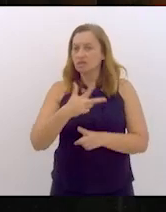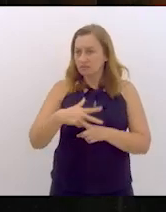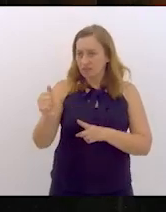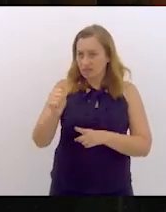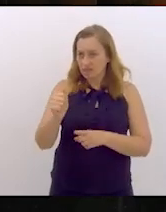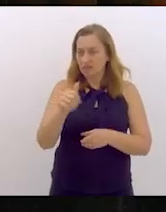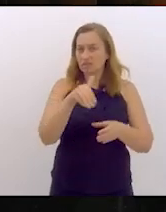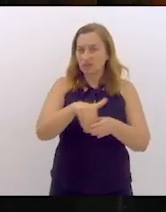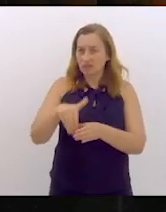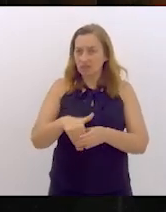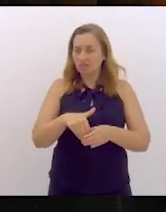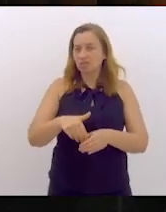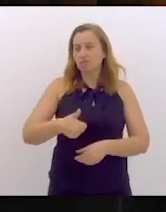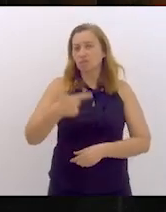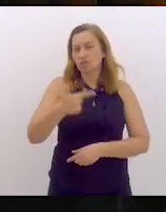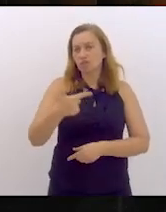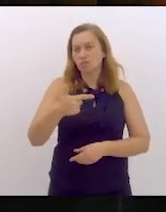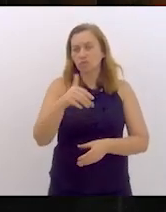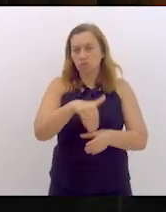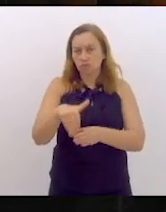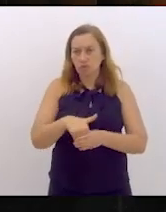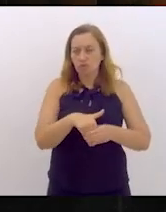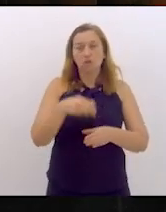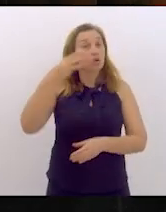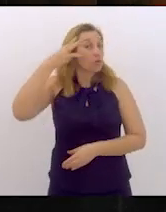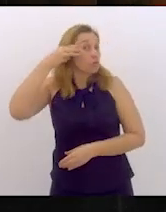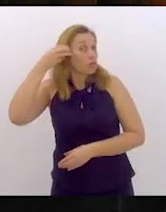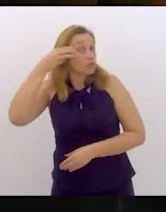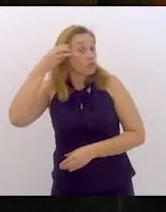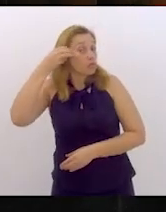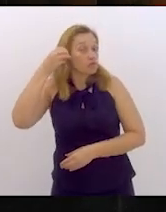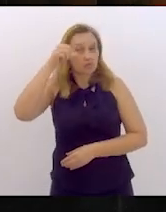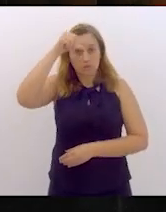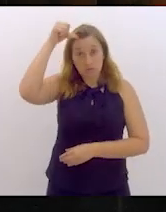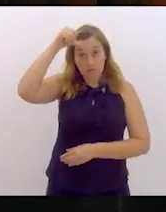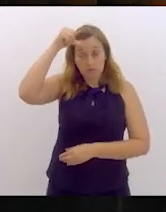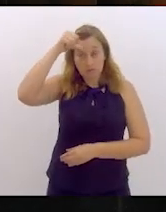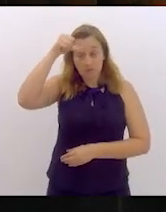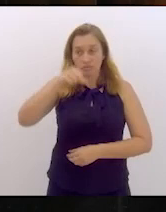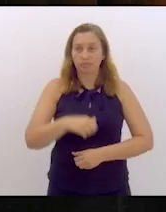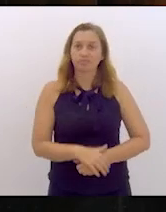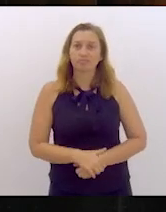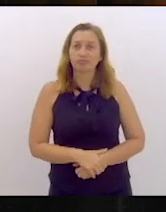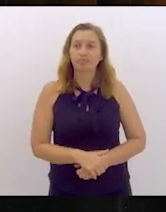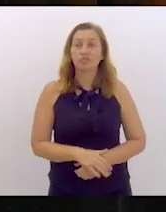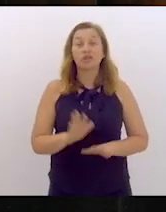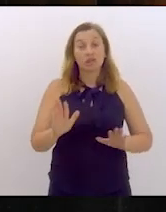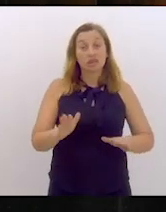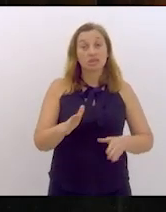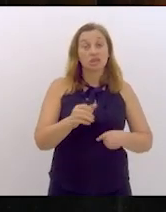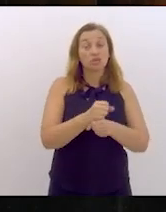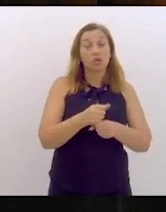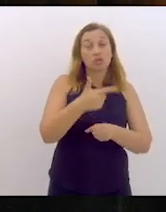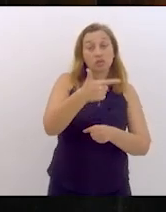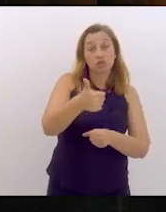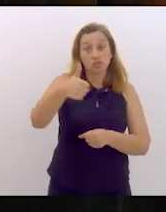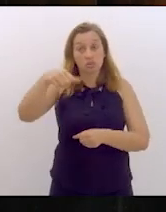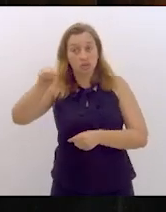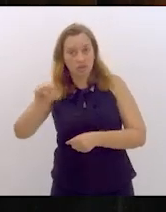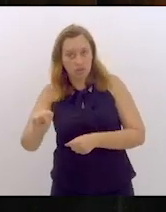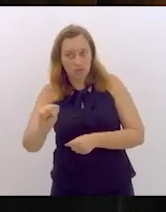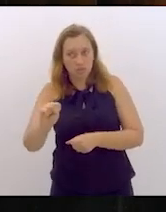vencedora da eleição e segundo turno Wilson vice Cláudio Castro isso nas eleições de 18